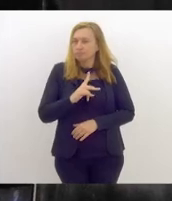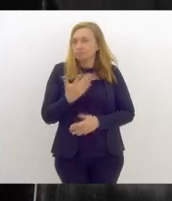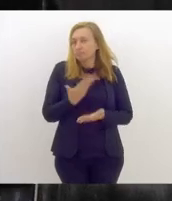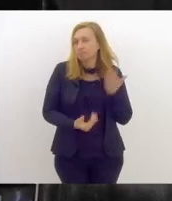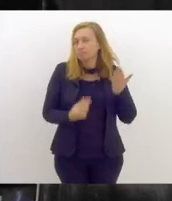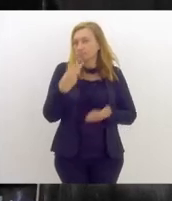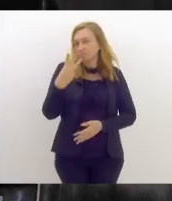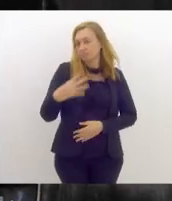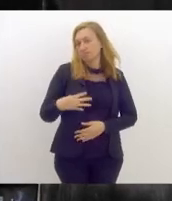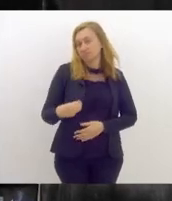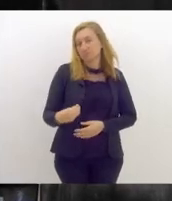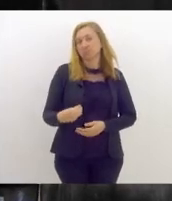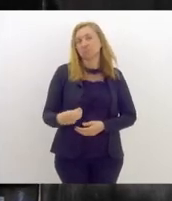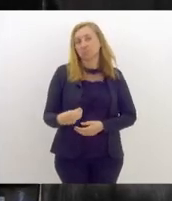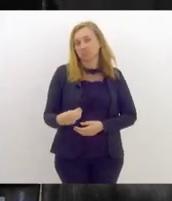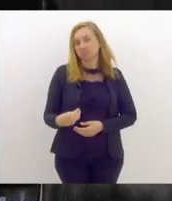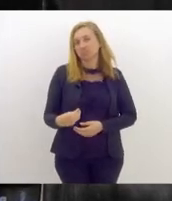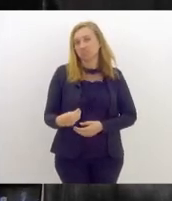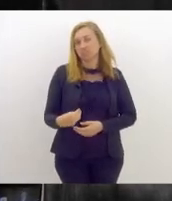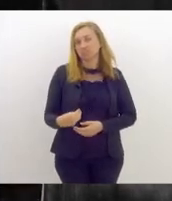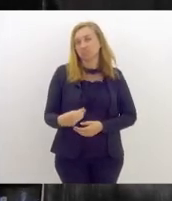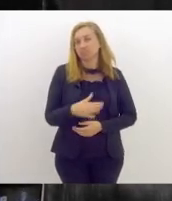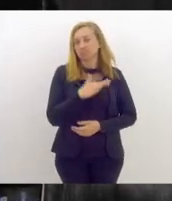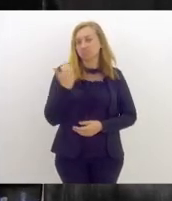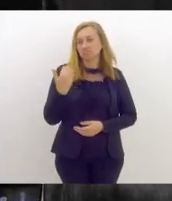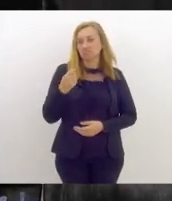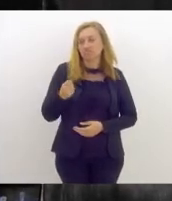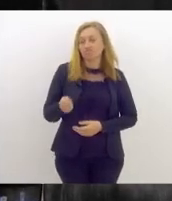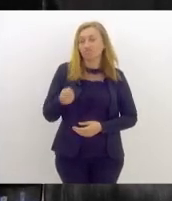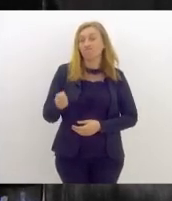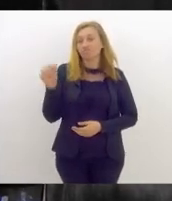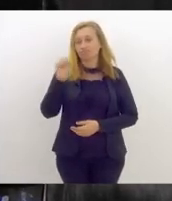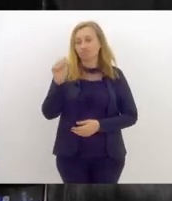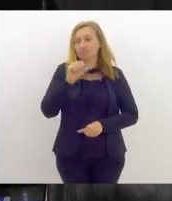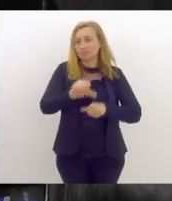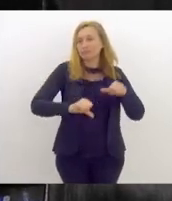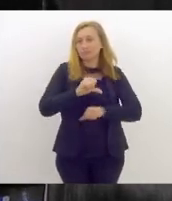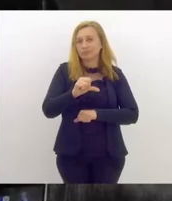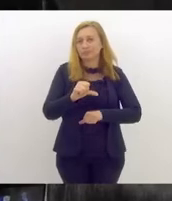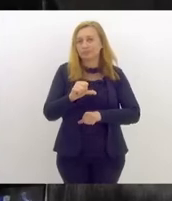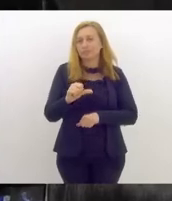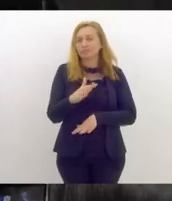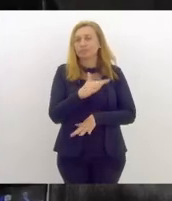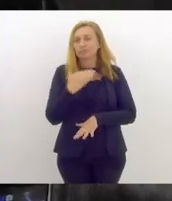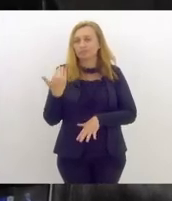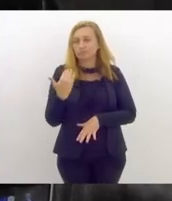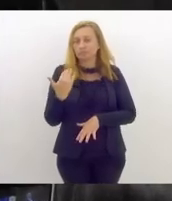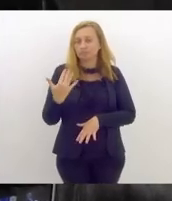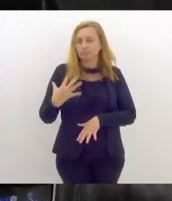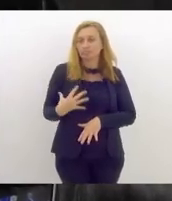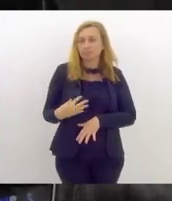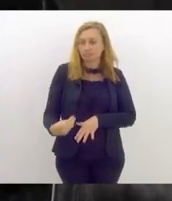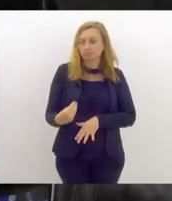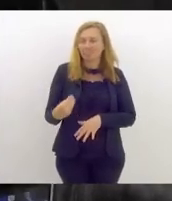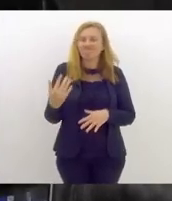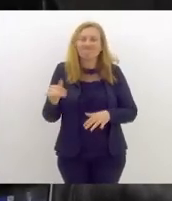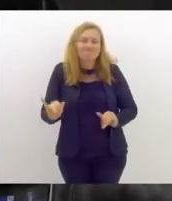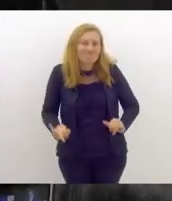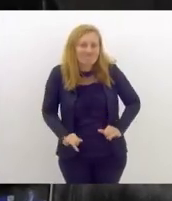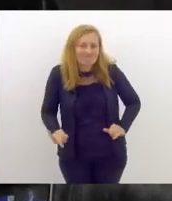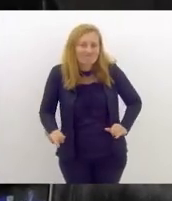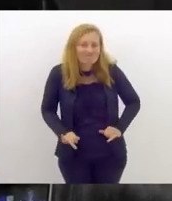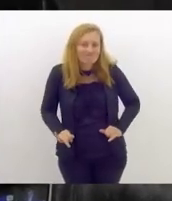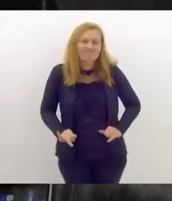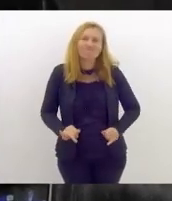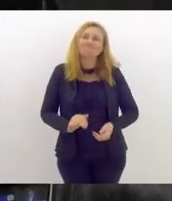dois dos seus três filhos foram assassinados pela ditadura Argentina ele era transformou esse luto profundo essa dor é enfim